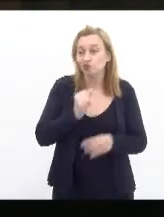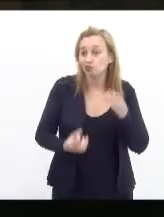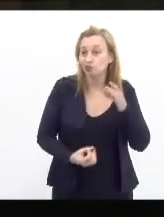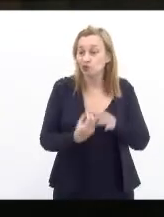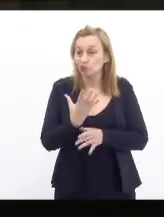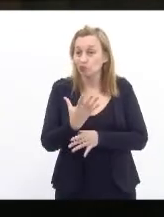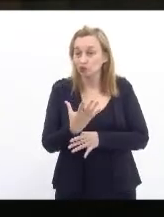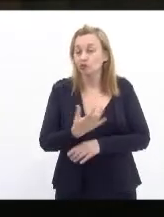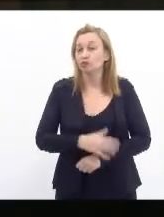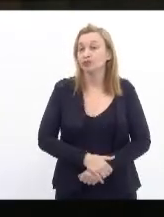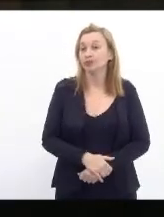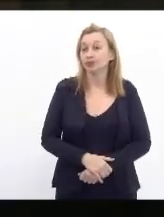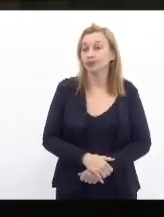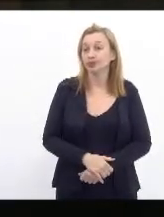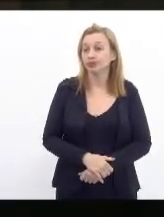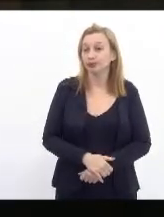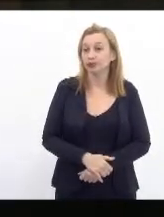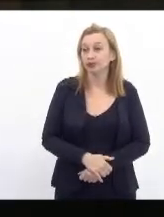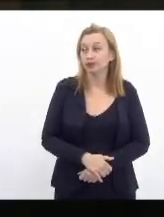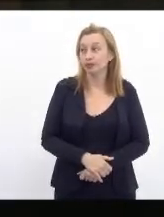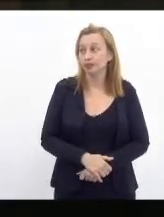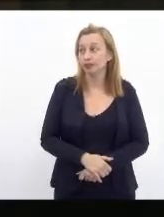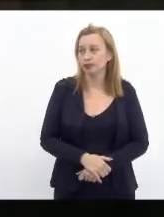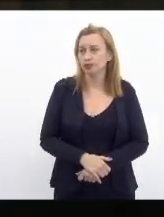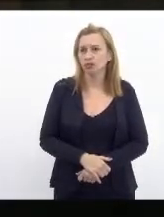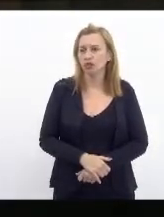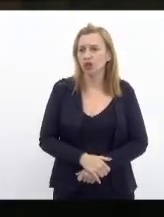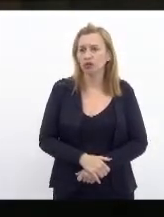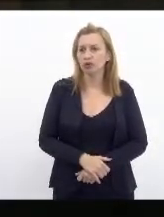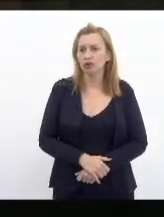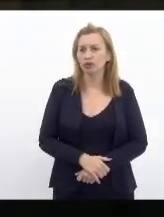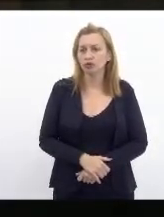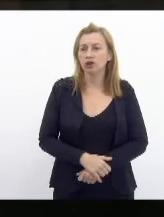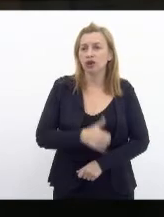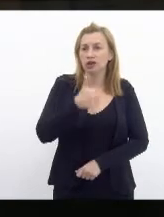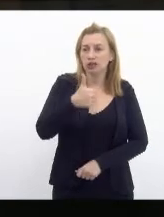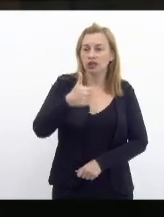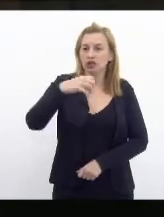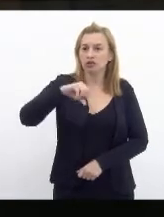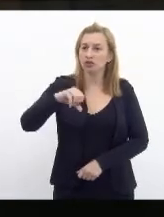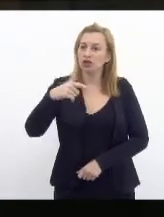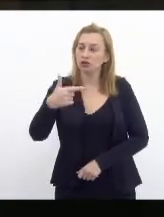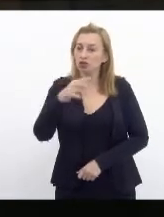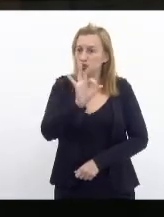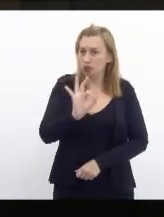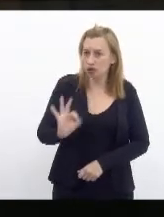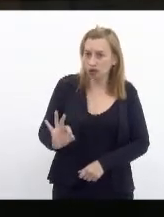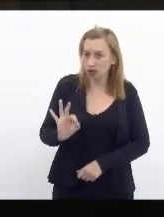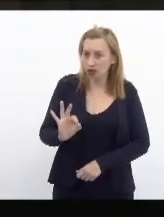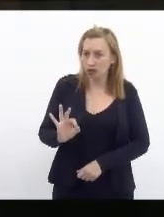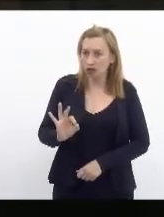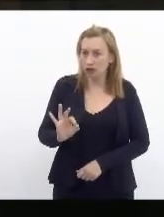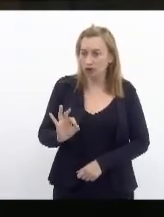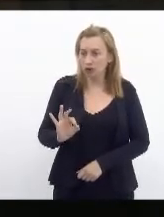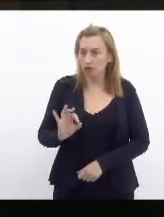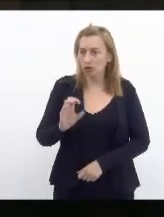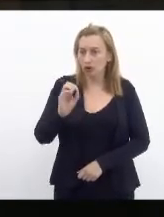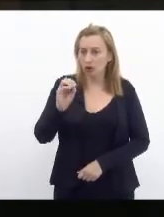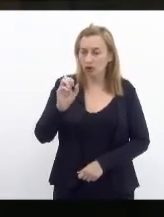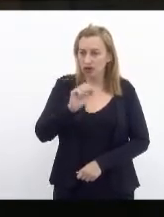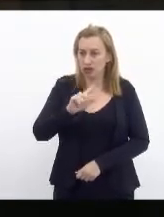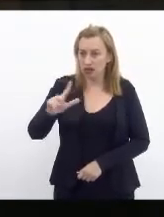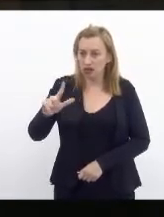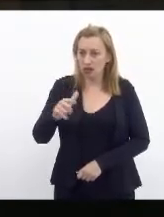criada, ela favorecia com 192% aos oficiais